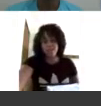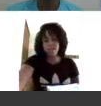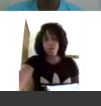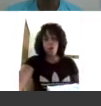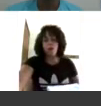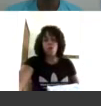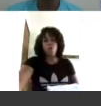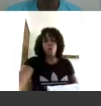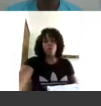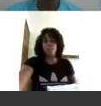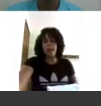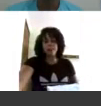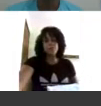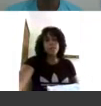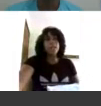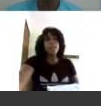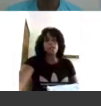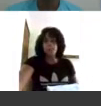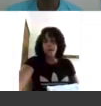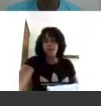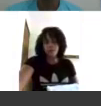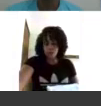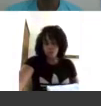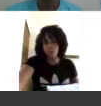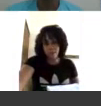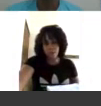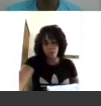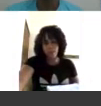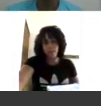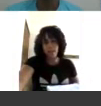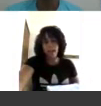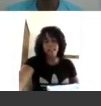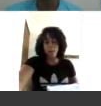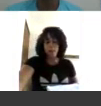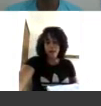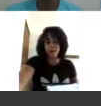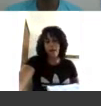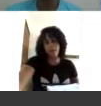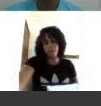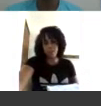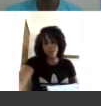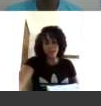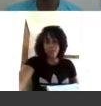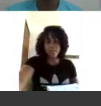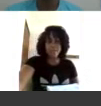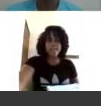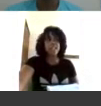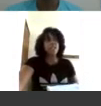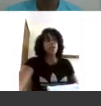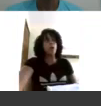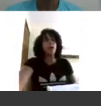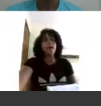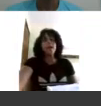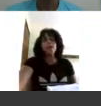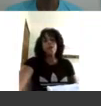a gestão da escola como convidado, tendo também a professora supervisora, né, Débora, que é a professora de educação